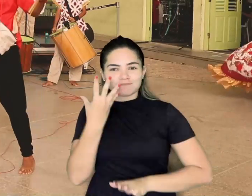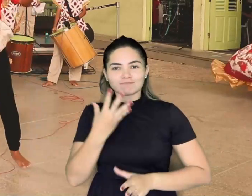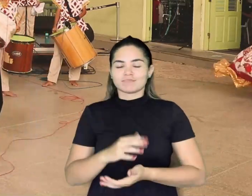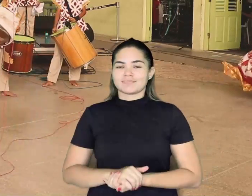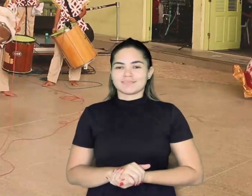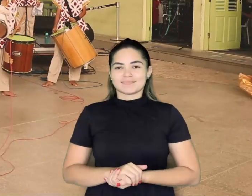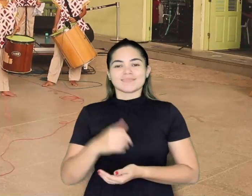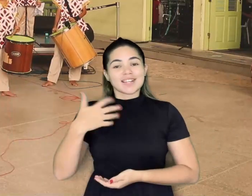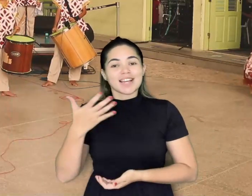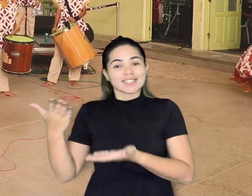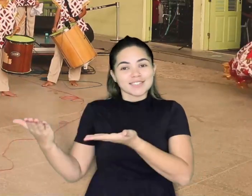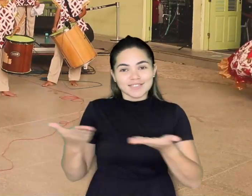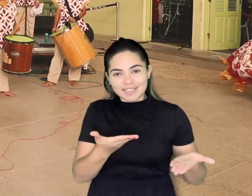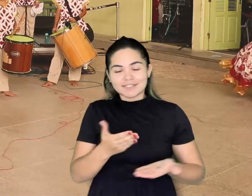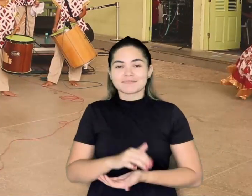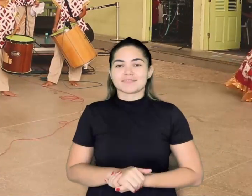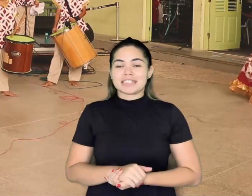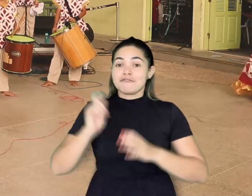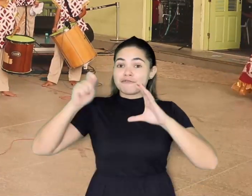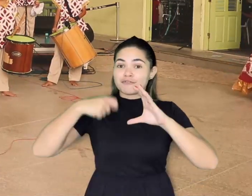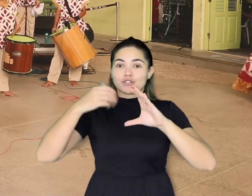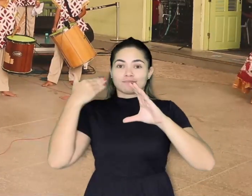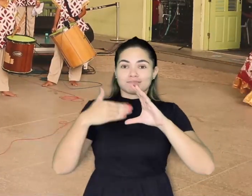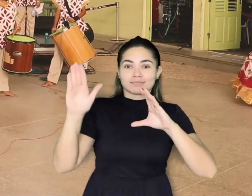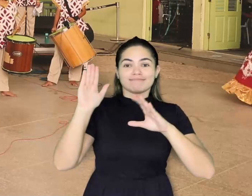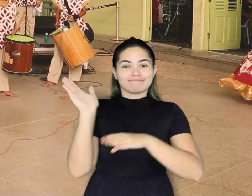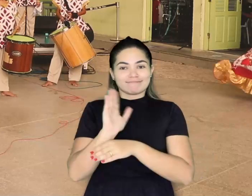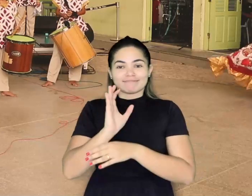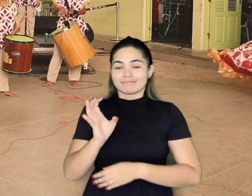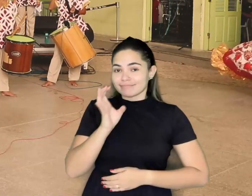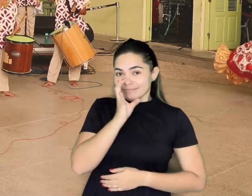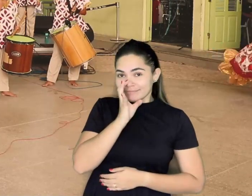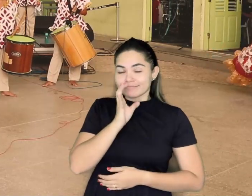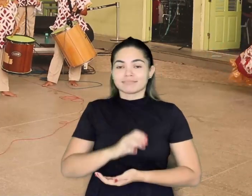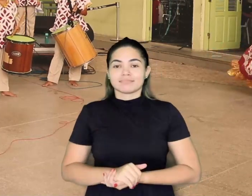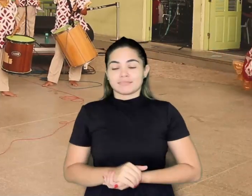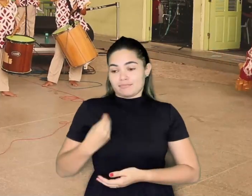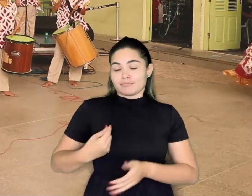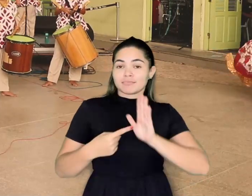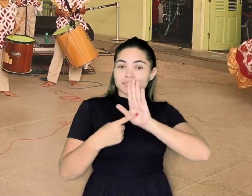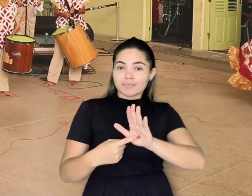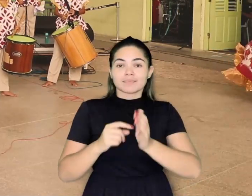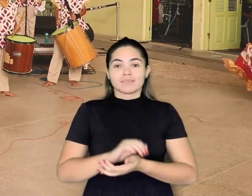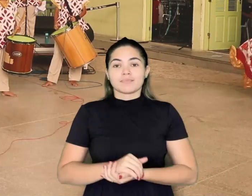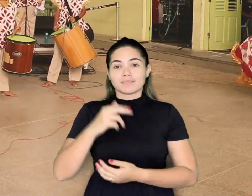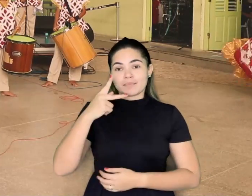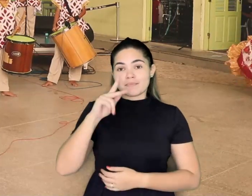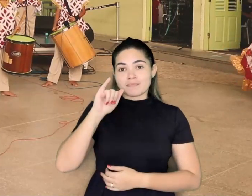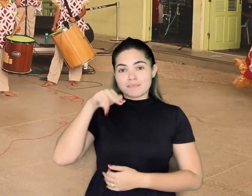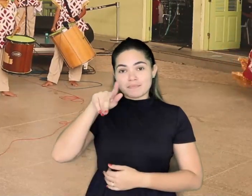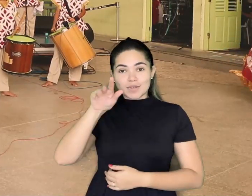existisse, né? Então eu queria chamar, né, ele mandou um vídeo, né? Então queria chamar, apresentar o vídeo